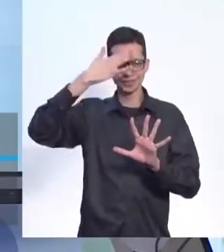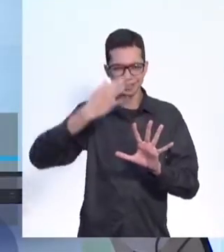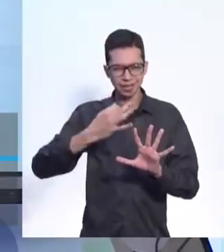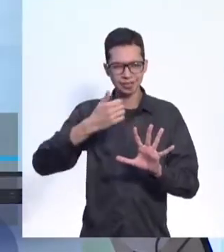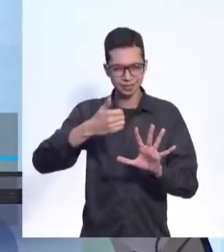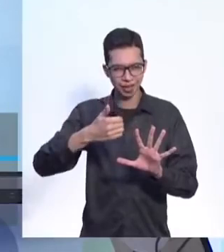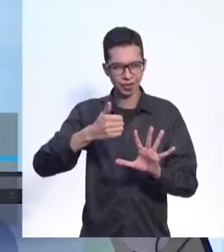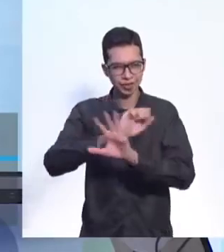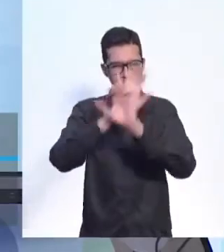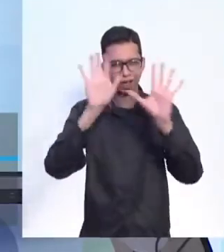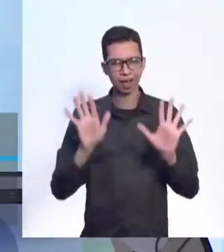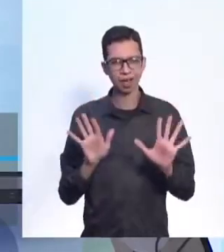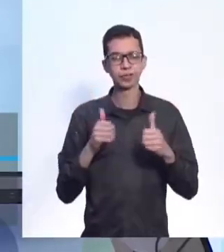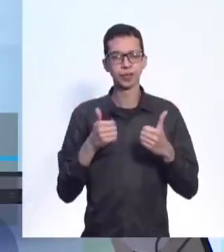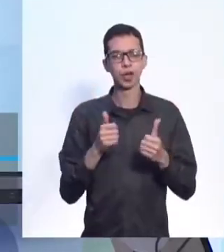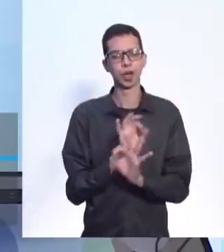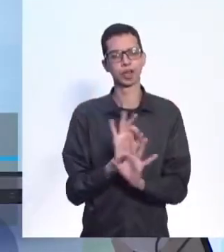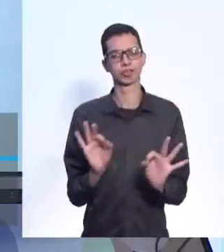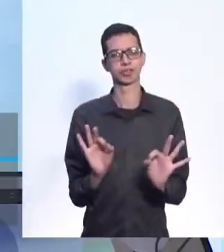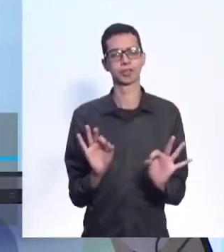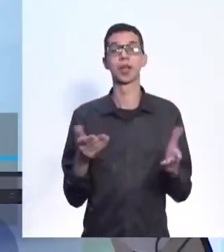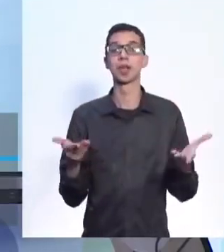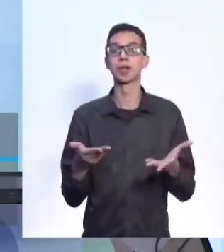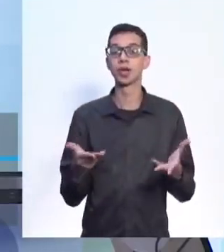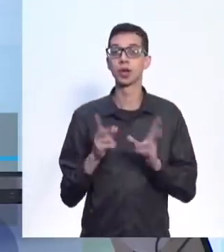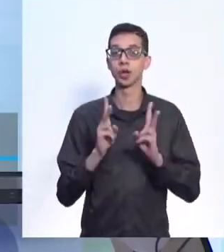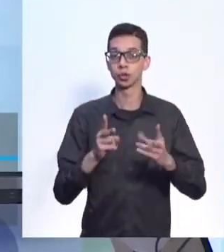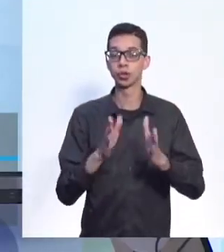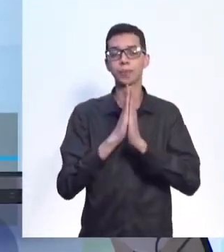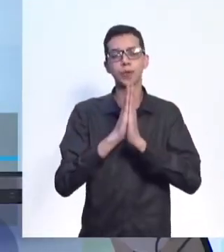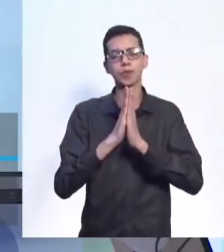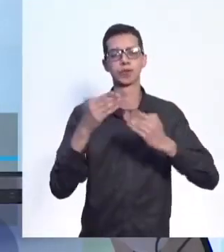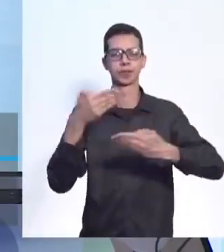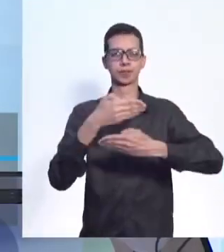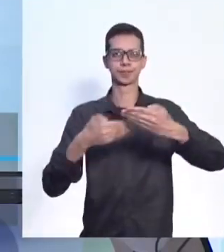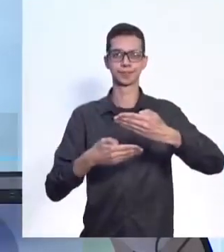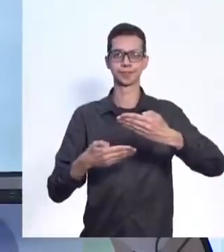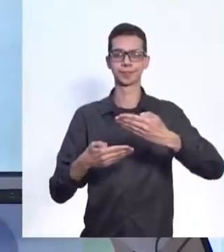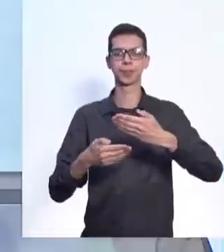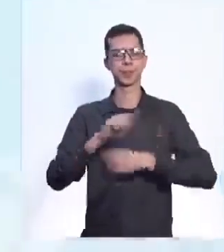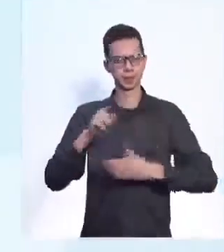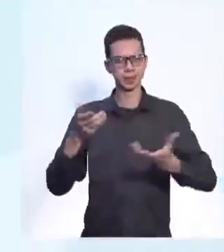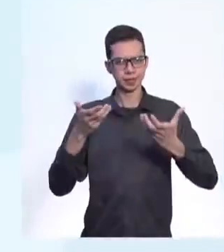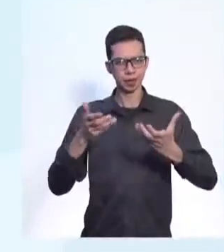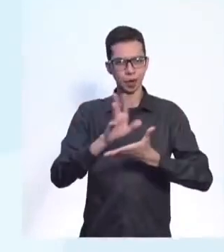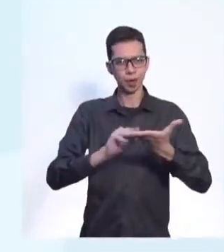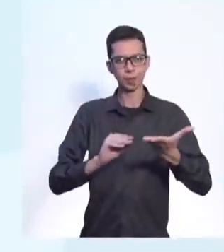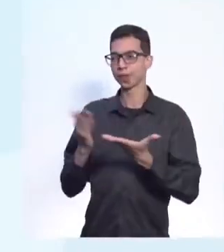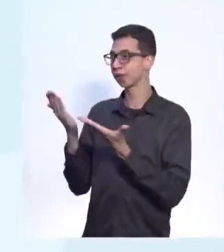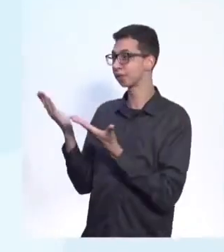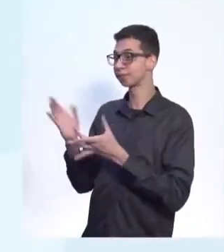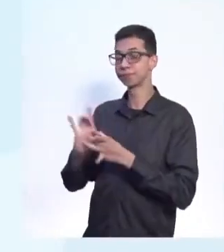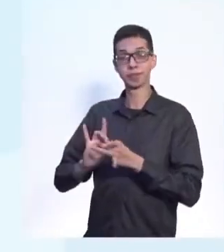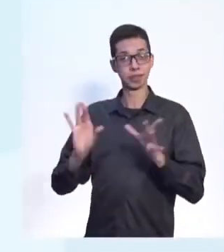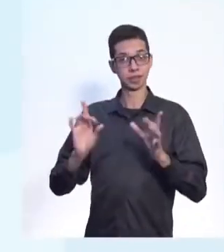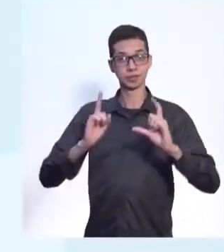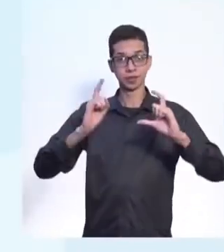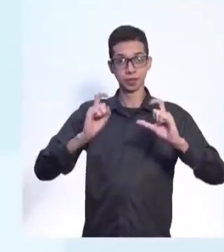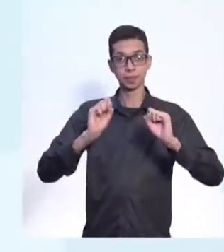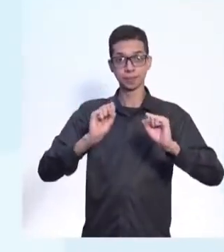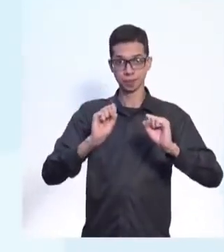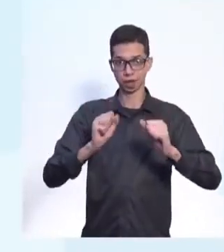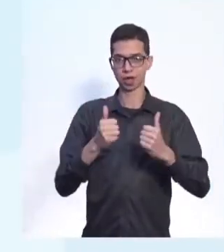continuar? Então, por favor, o próximo slide na tela. Quem quer tirar um print da resolução, pessoal, tira o